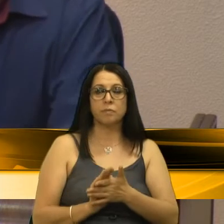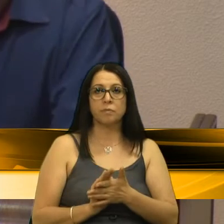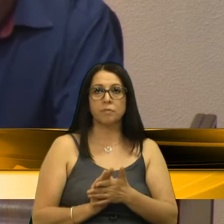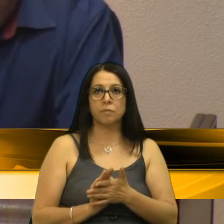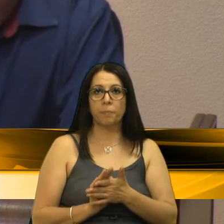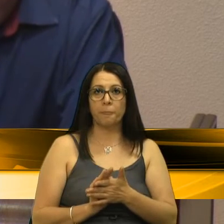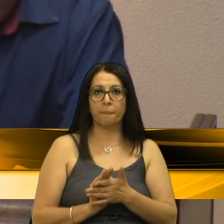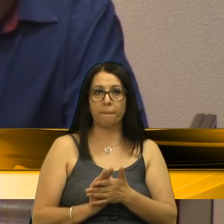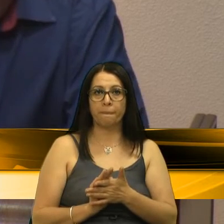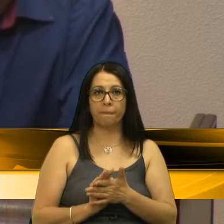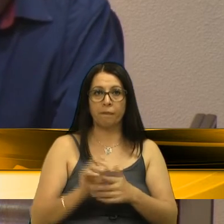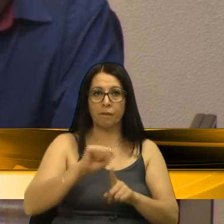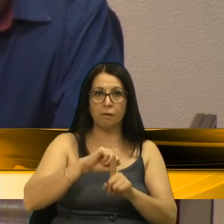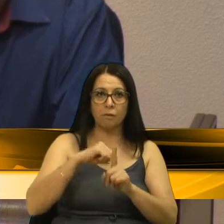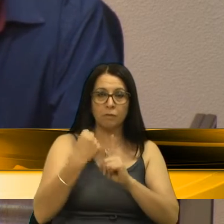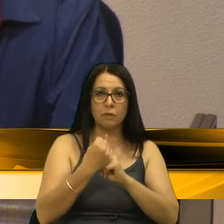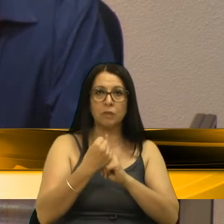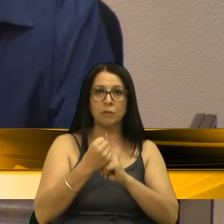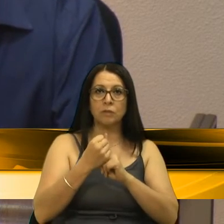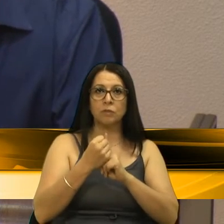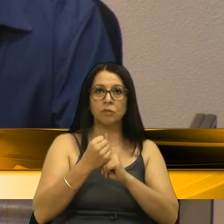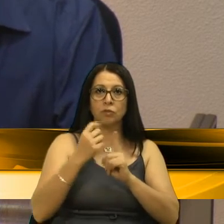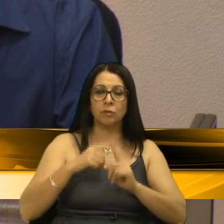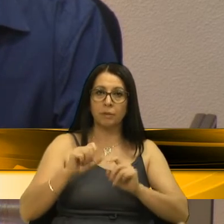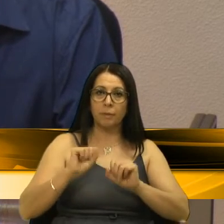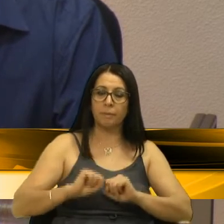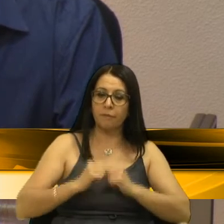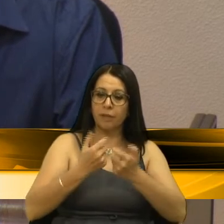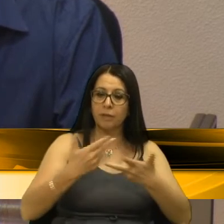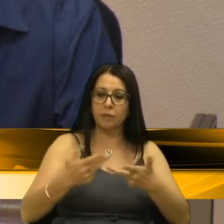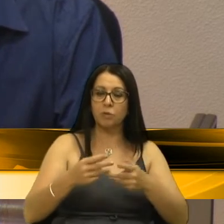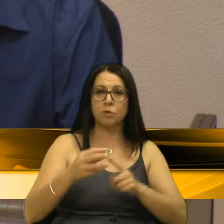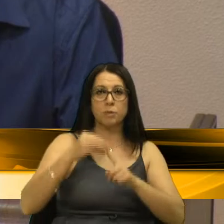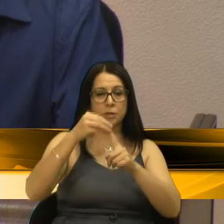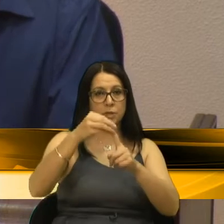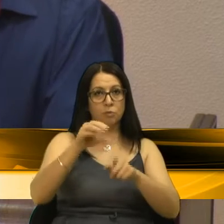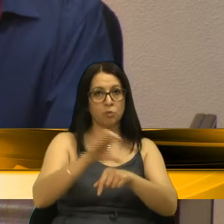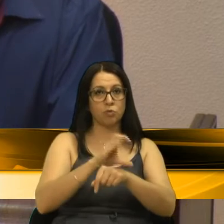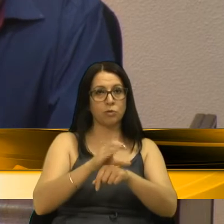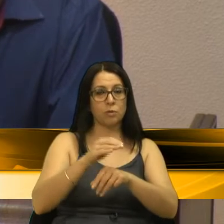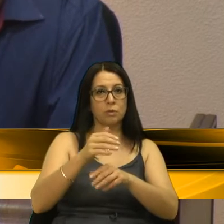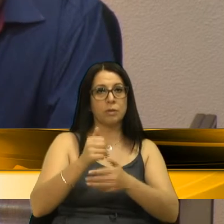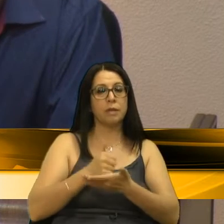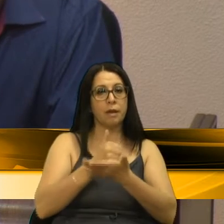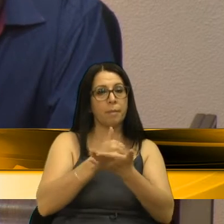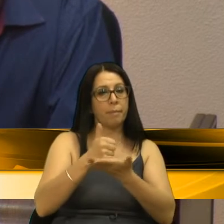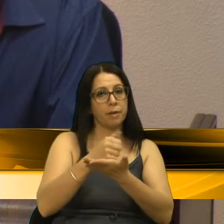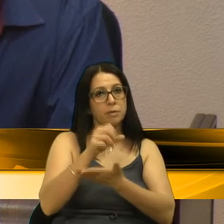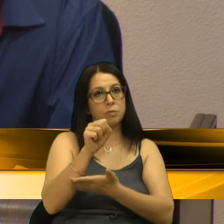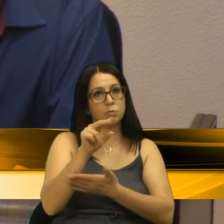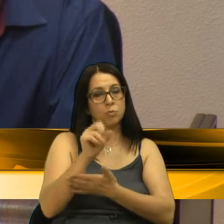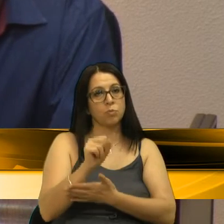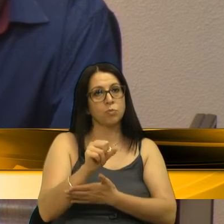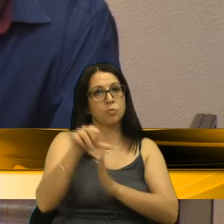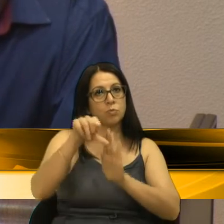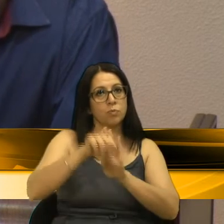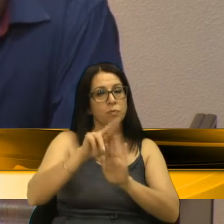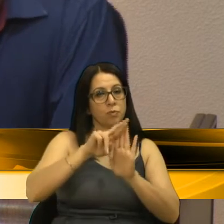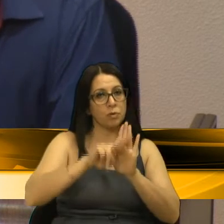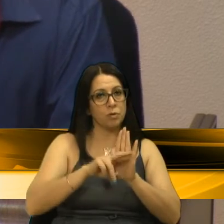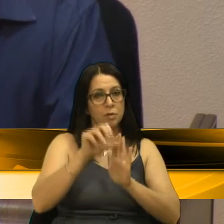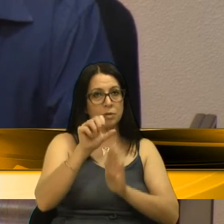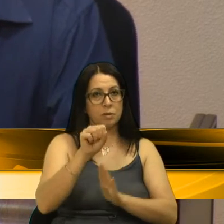a sociedade de forma permanente na defesa dos princípios constitucionais que fundamentam o SUS. 9. Elaborar o regimento interno do CMS